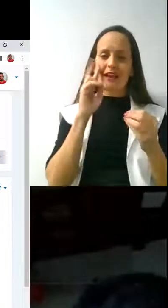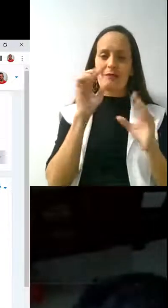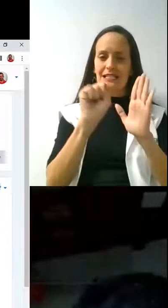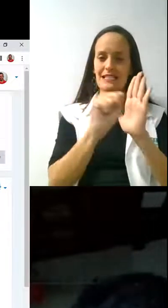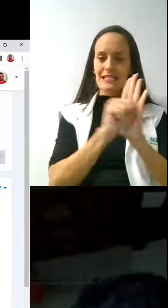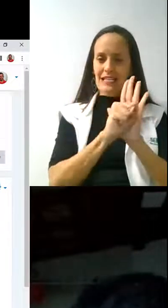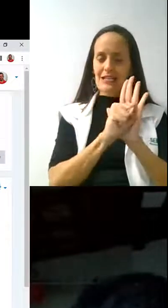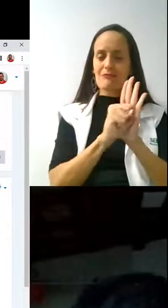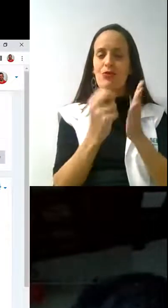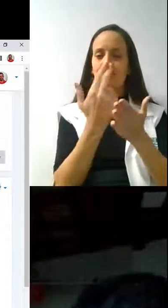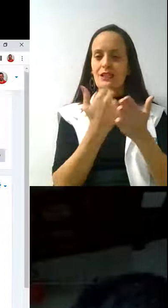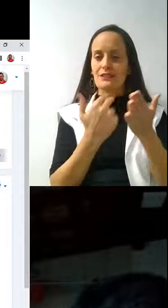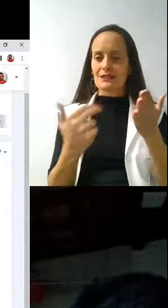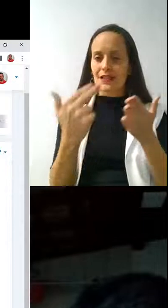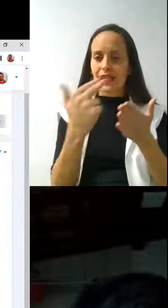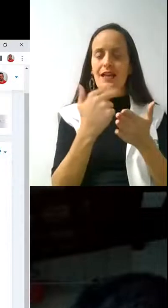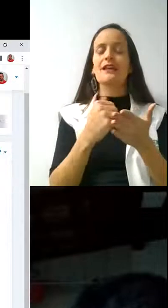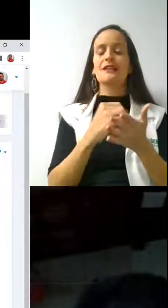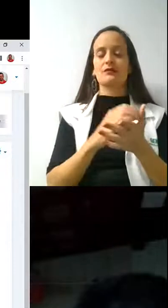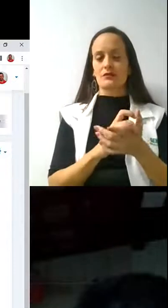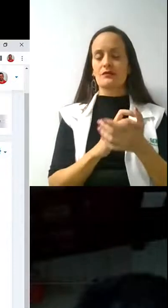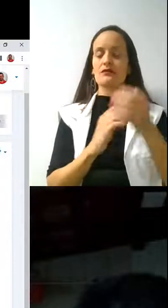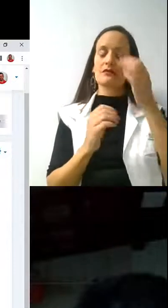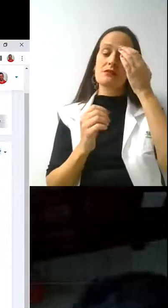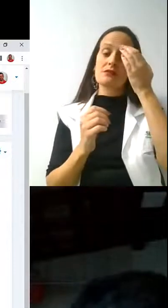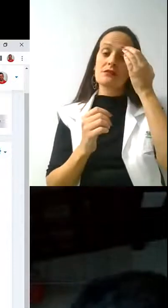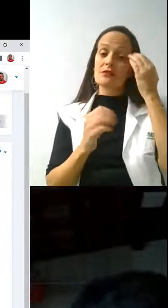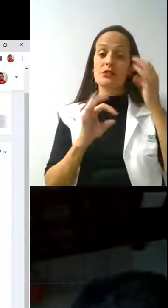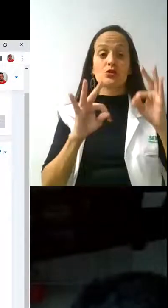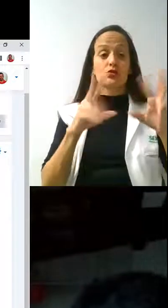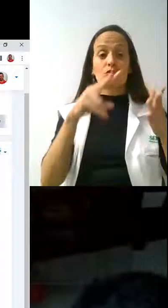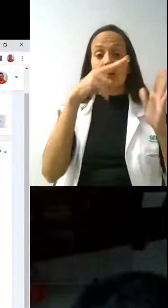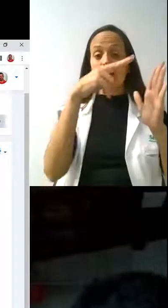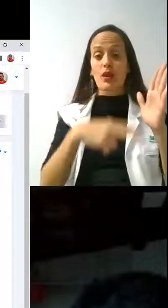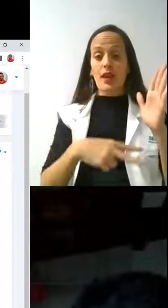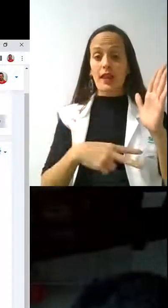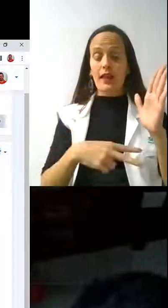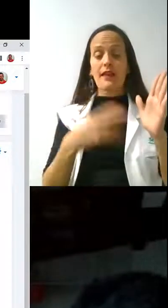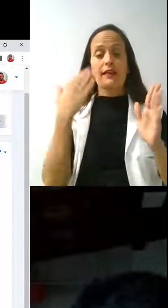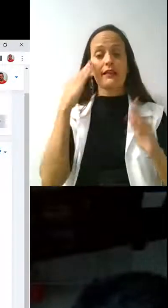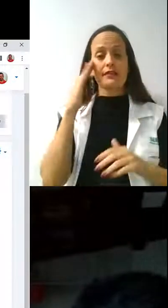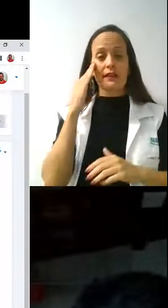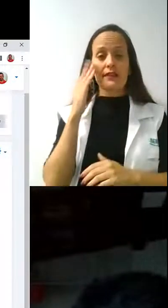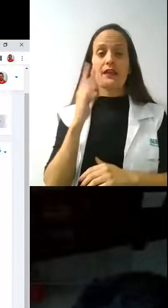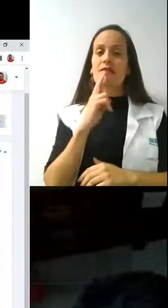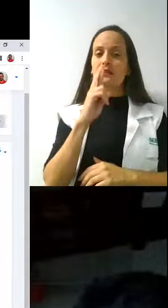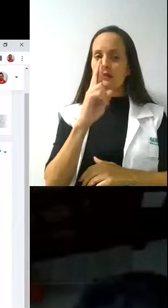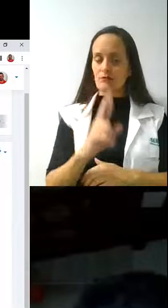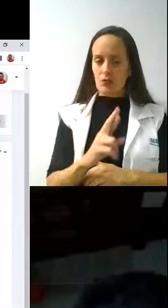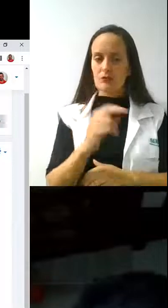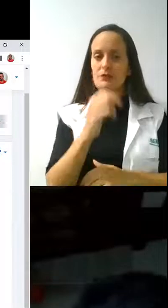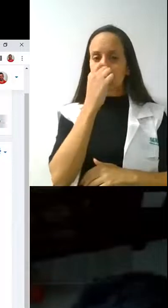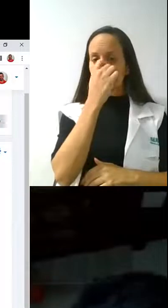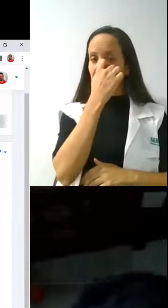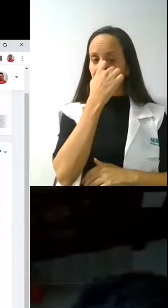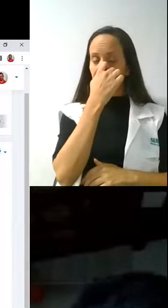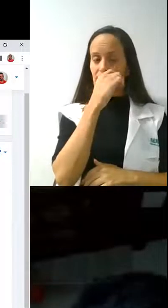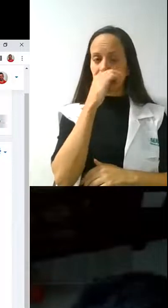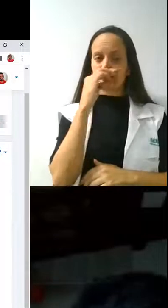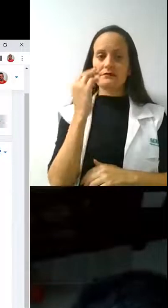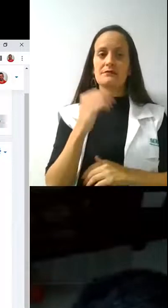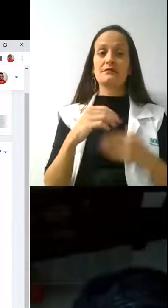né? Recomendo que vocês façam esses exercícios justamente para poder reforçar esses conceitos. Esses exercícios aqui, pessoal, ó, eles